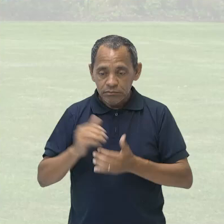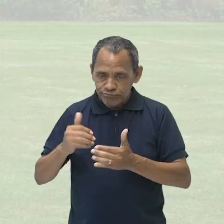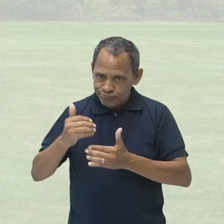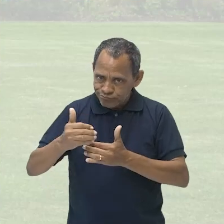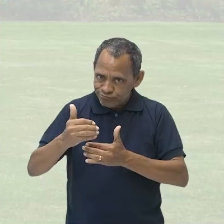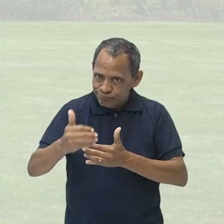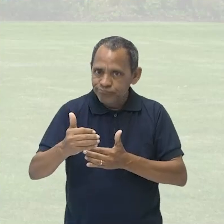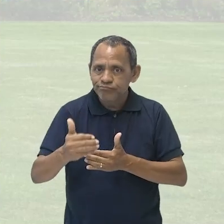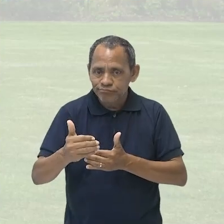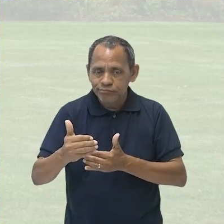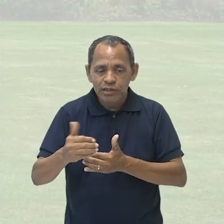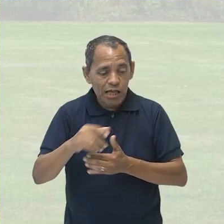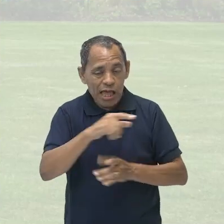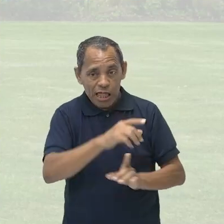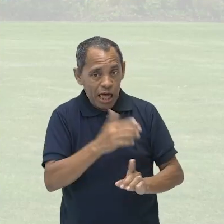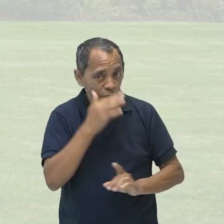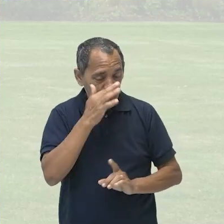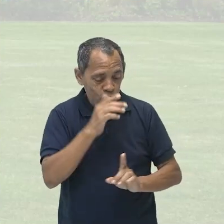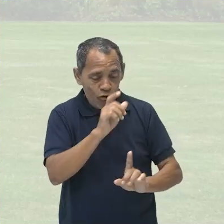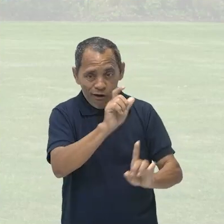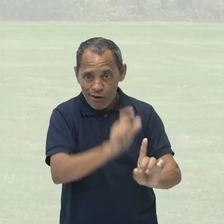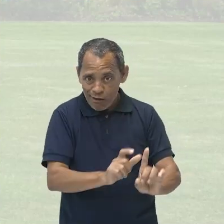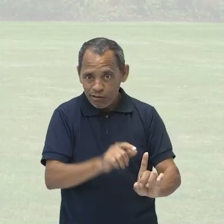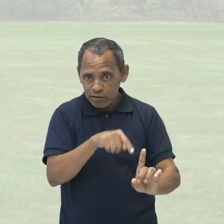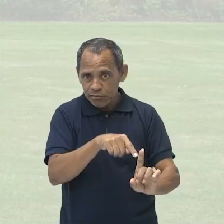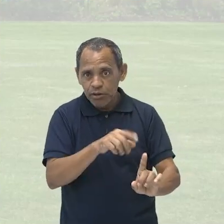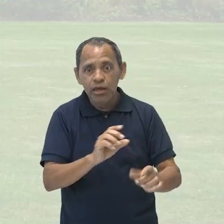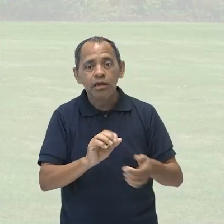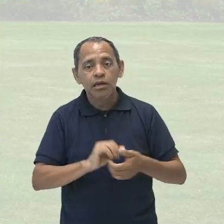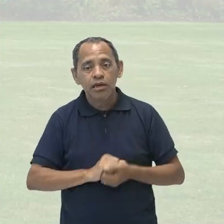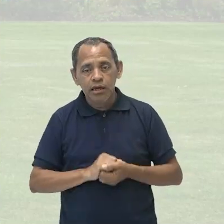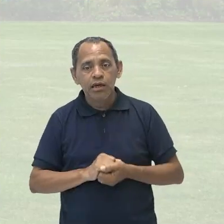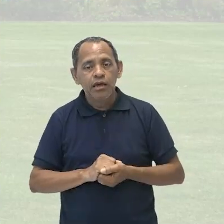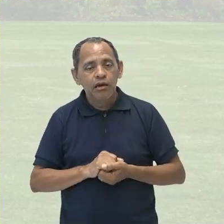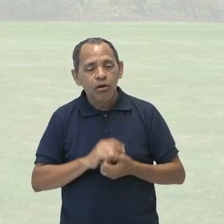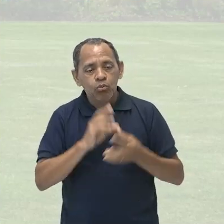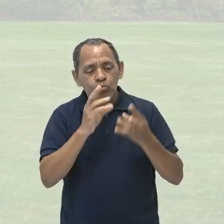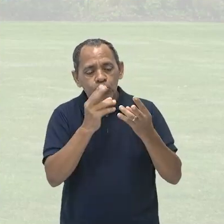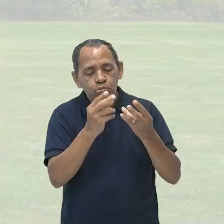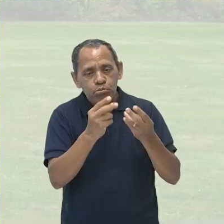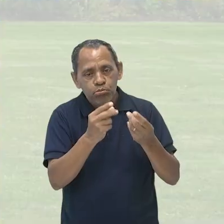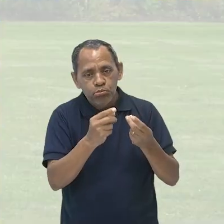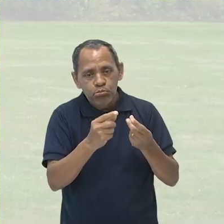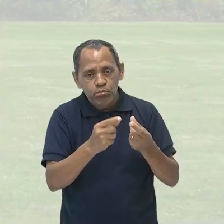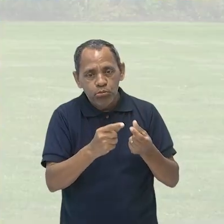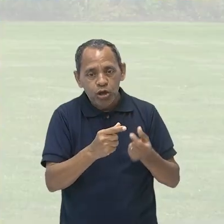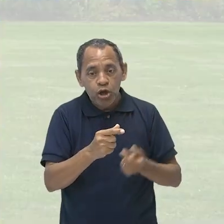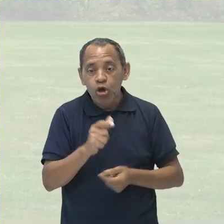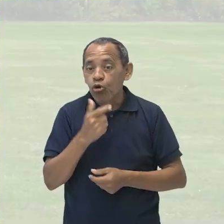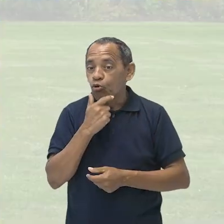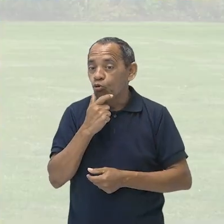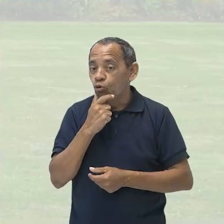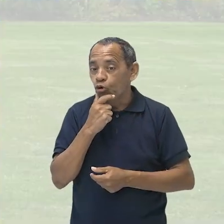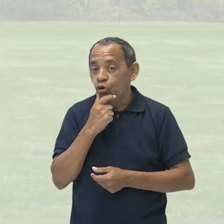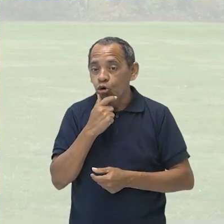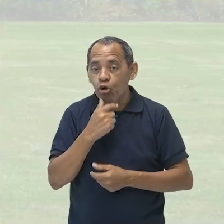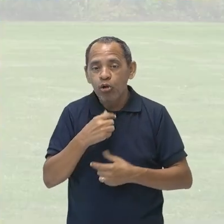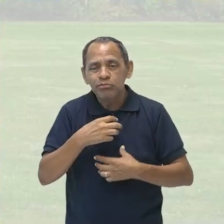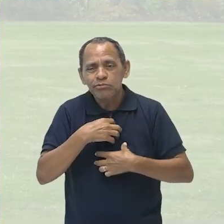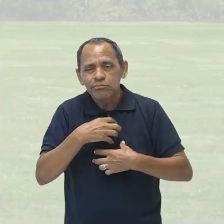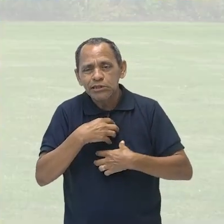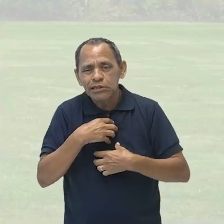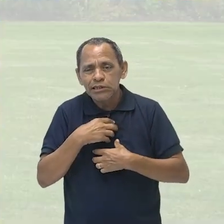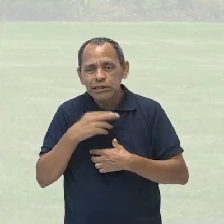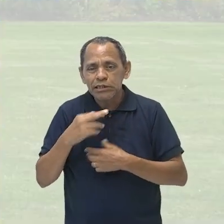ela vai murchando até morrer, ele, por sentir-se responsável por aquela flor que ele furtou, que